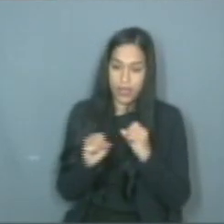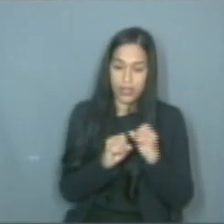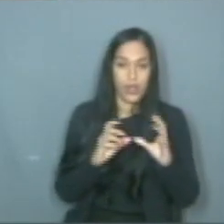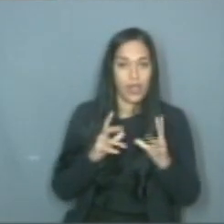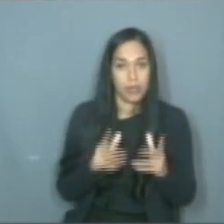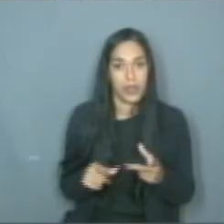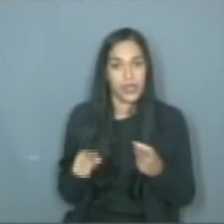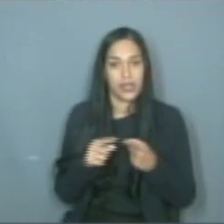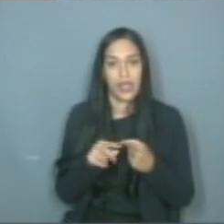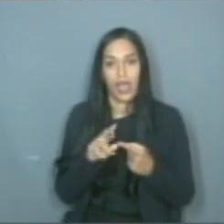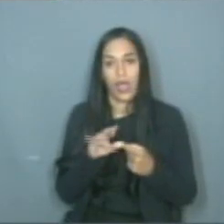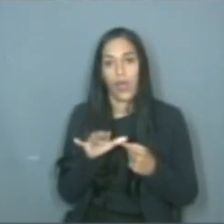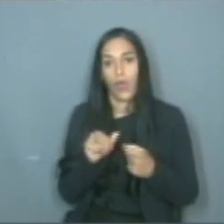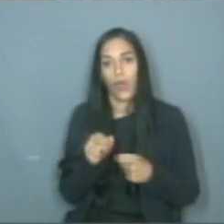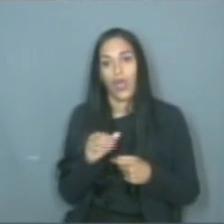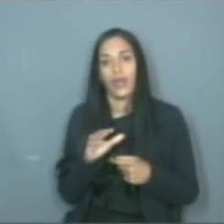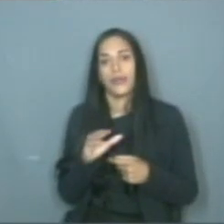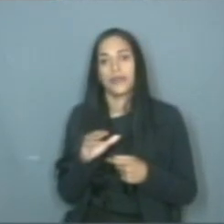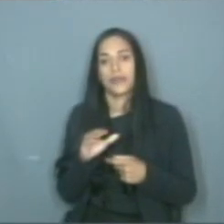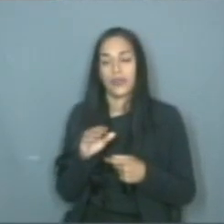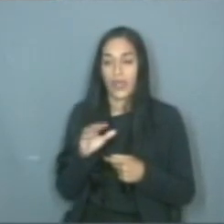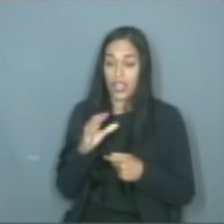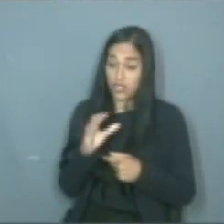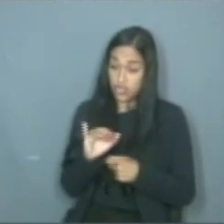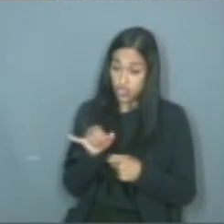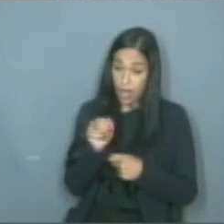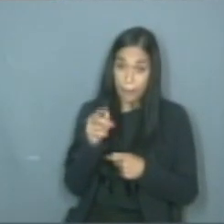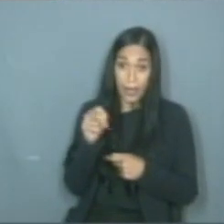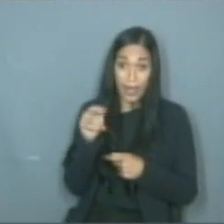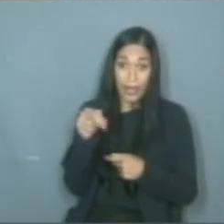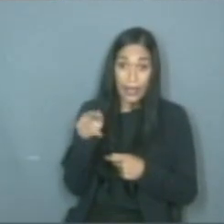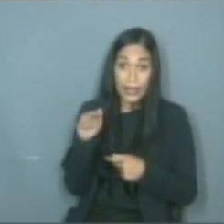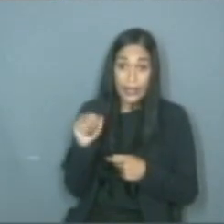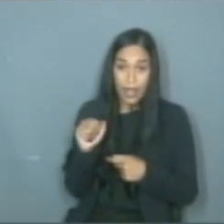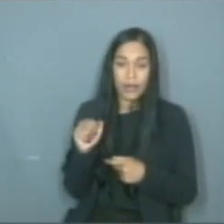tem a rua Japecanga, no bairro do Prado. A gente tem a rua